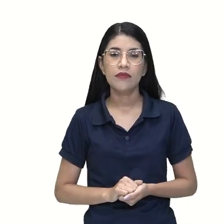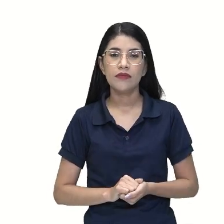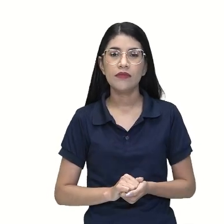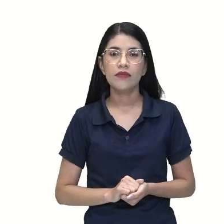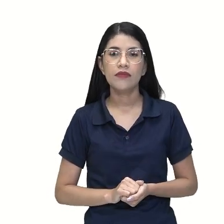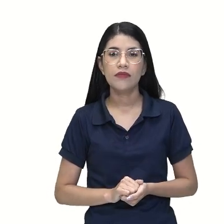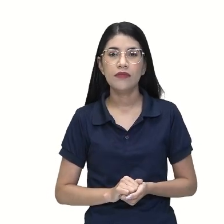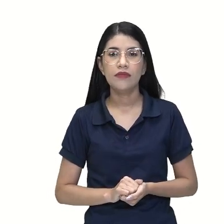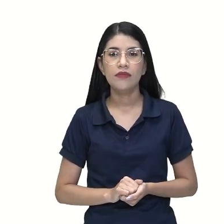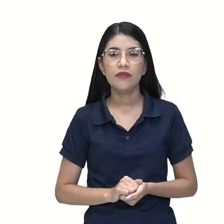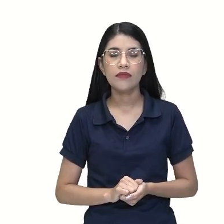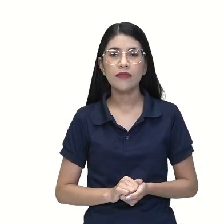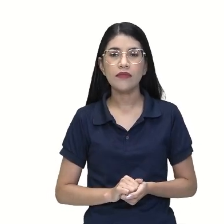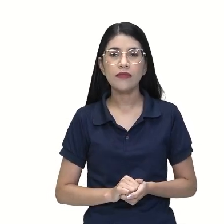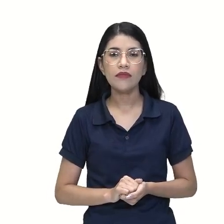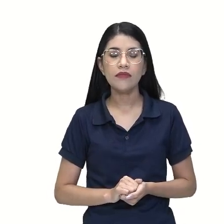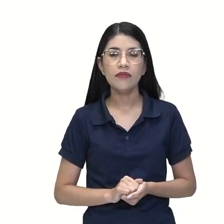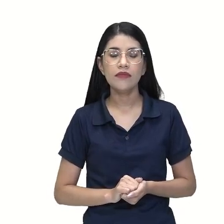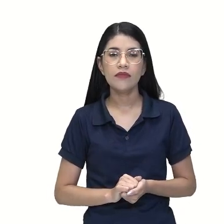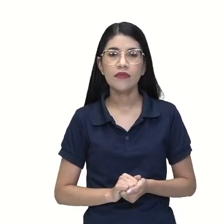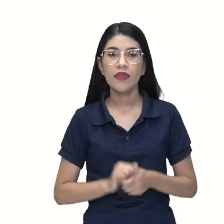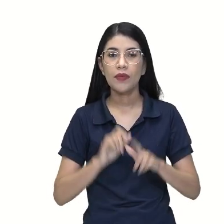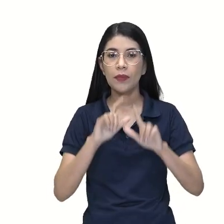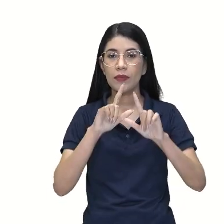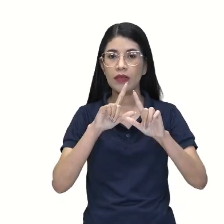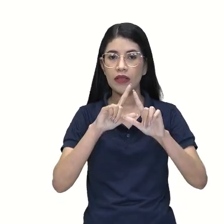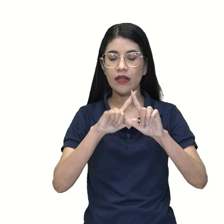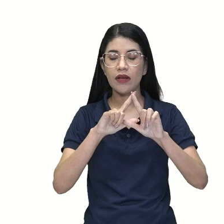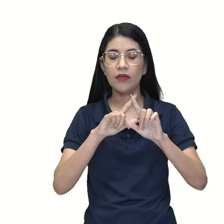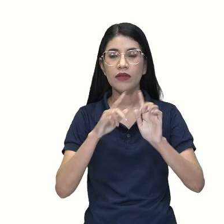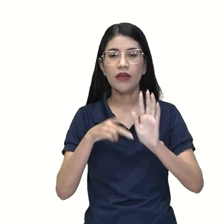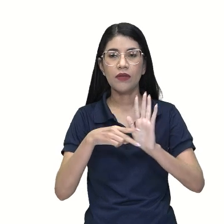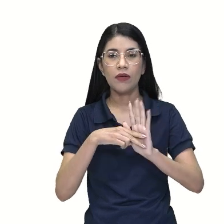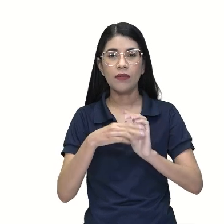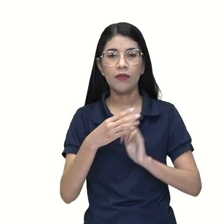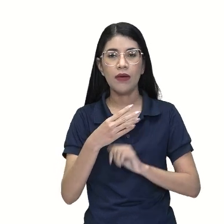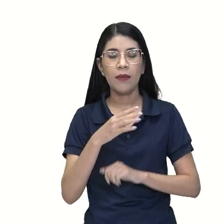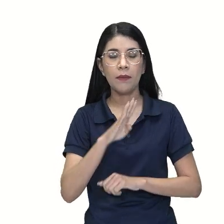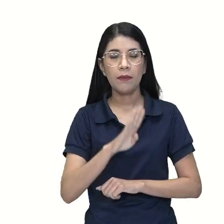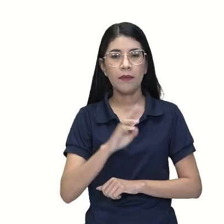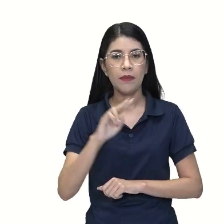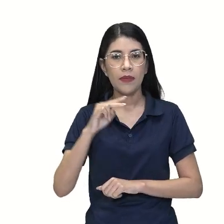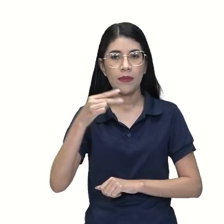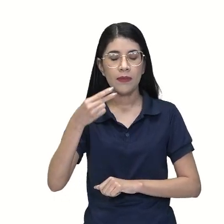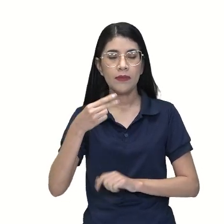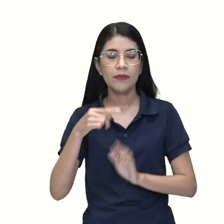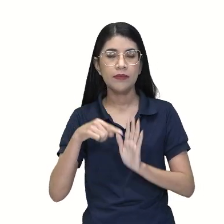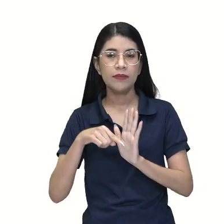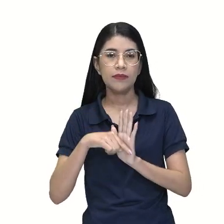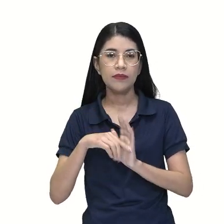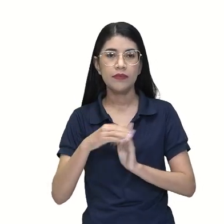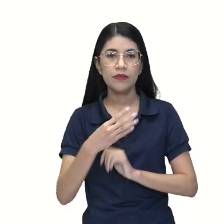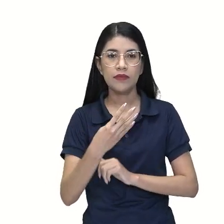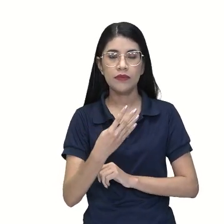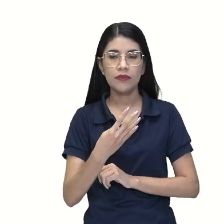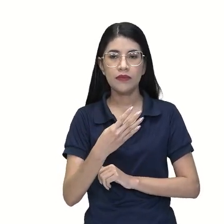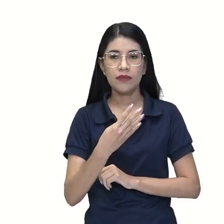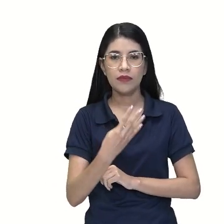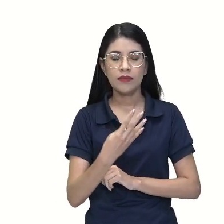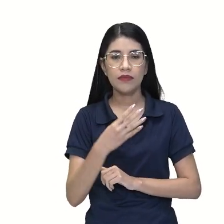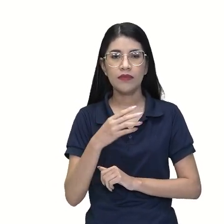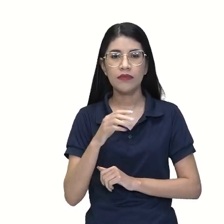lado. Delta é igual b ao quadrado menos